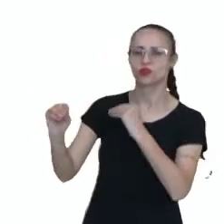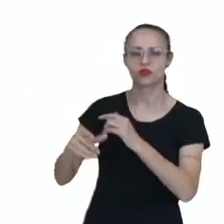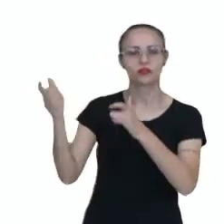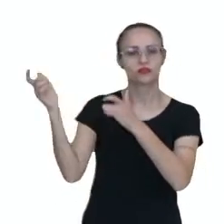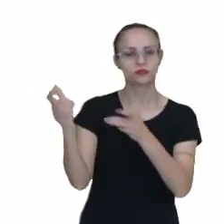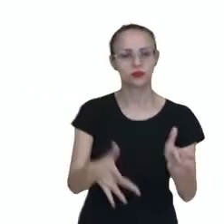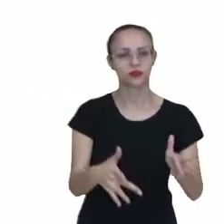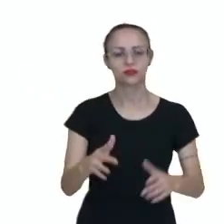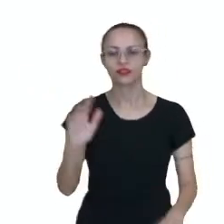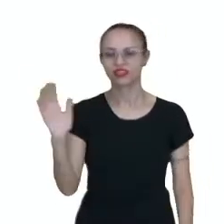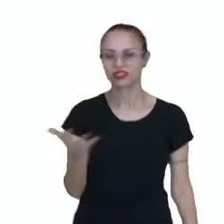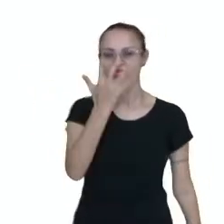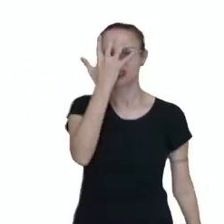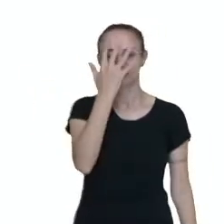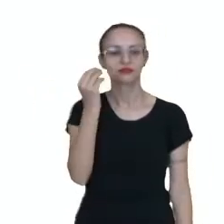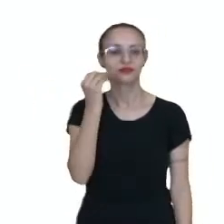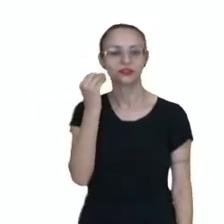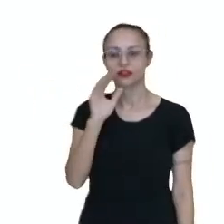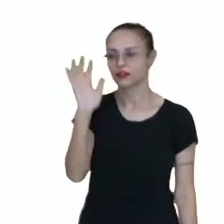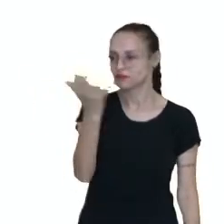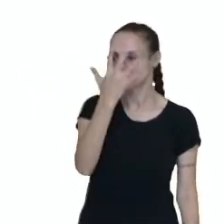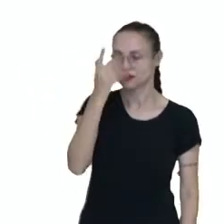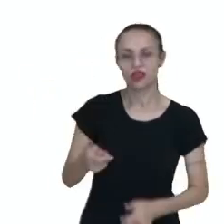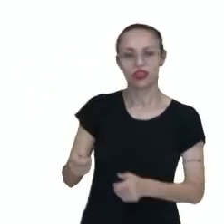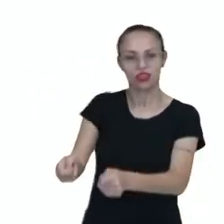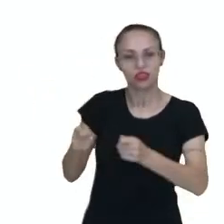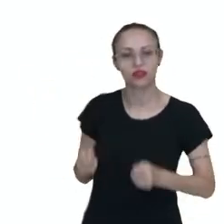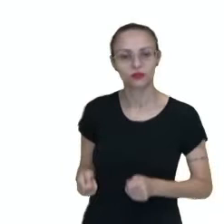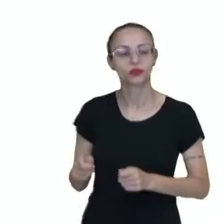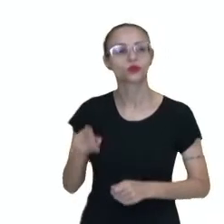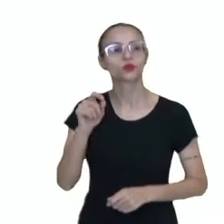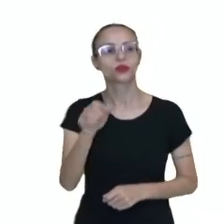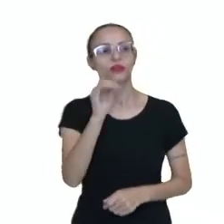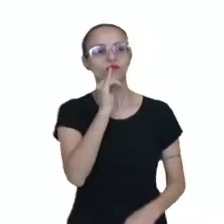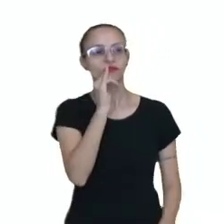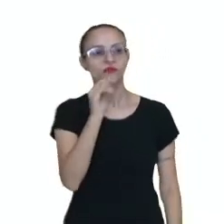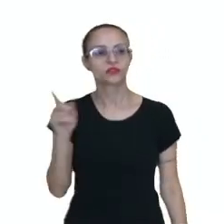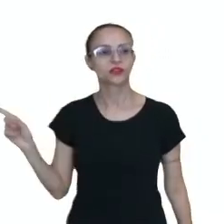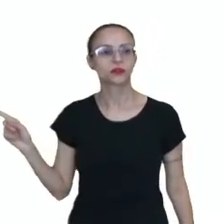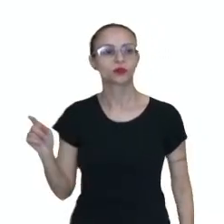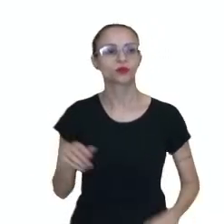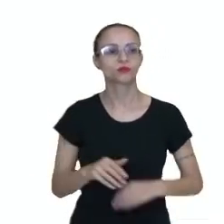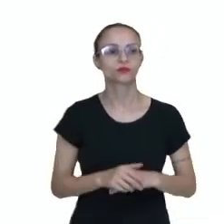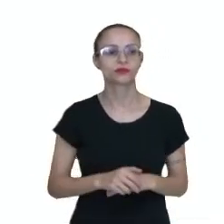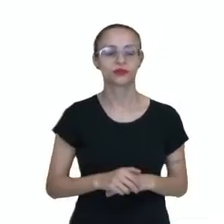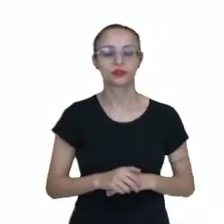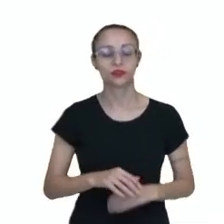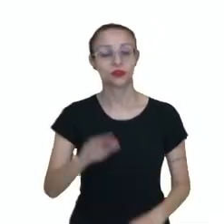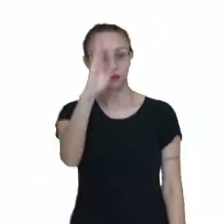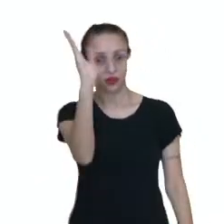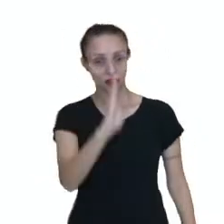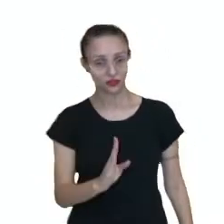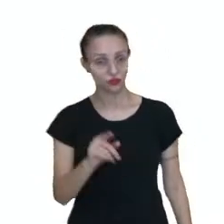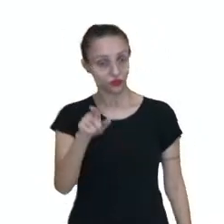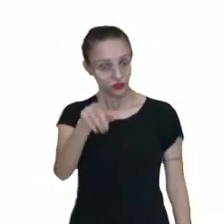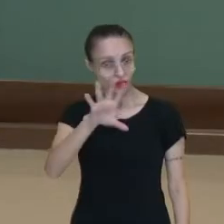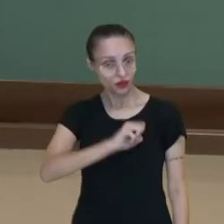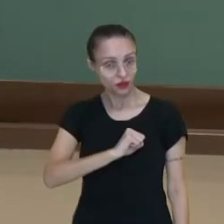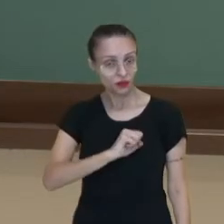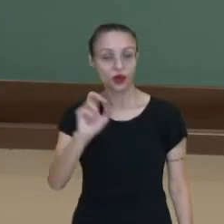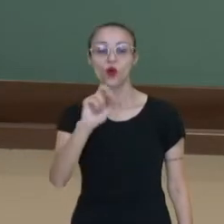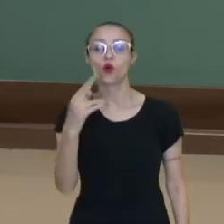procuravam mascarar a repressão aos opositores do regime. Como aqui nós temos vários cartazes que mostrem Brasil, ame-o